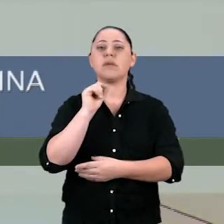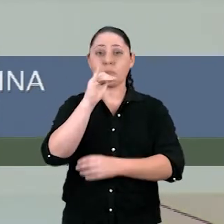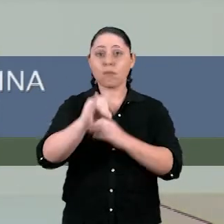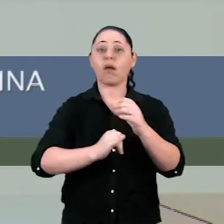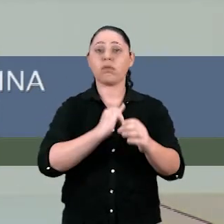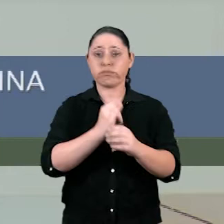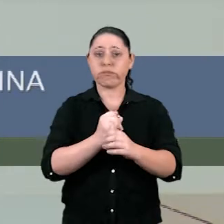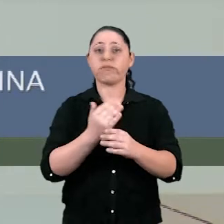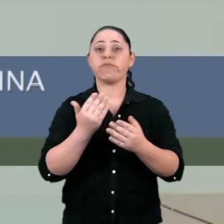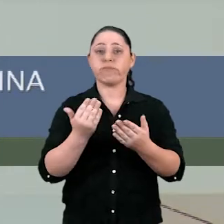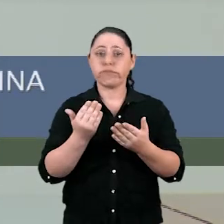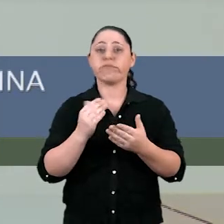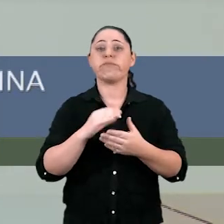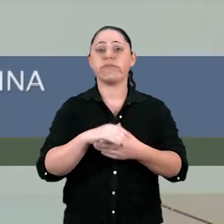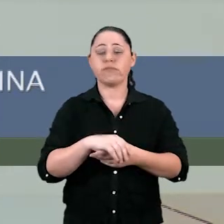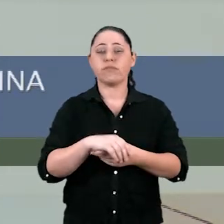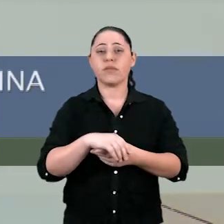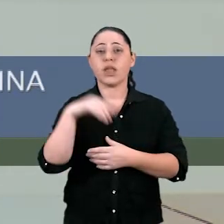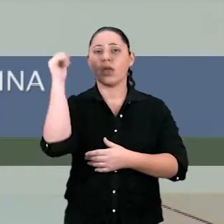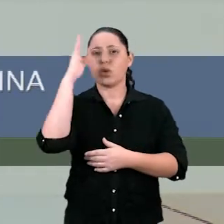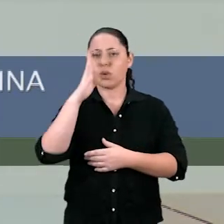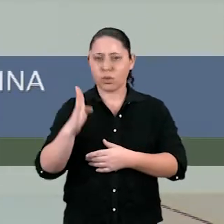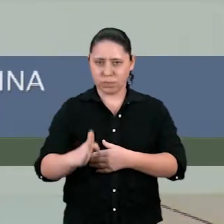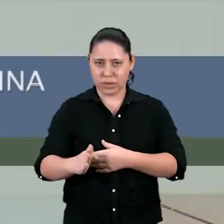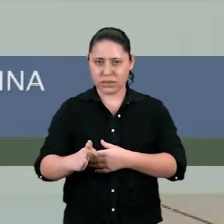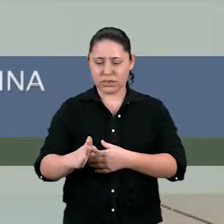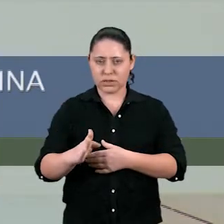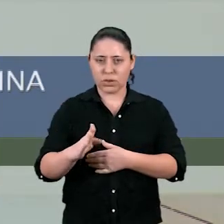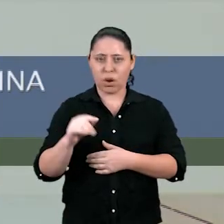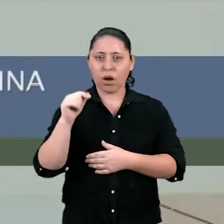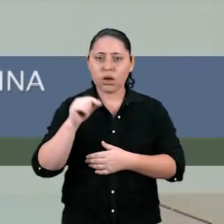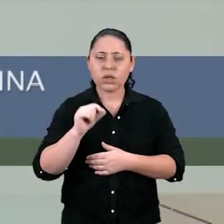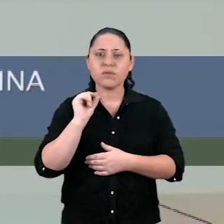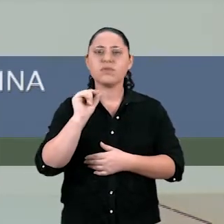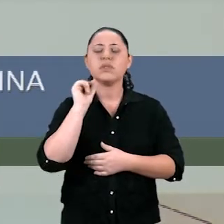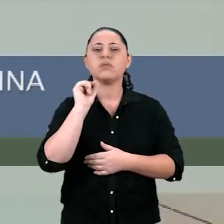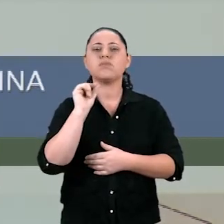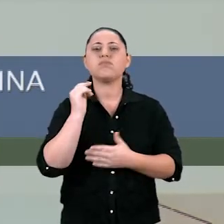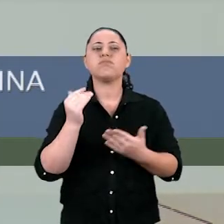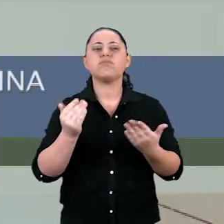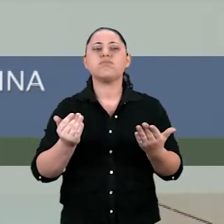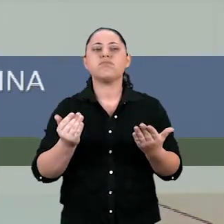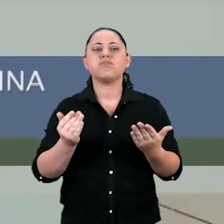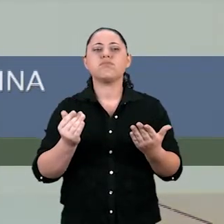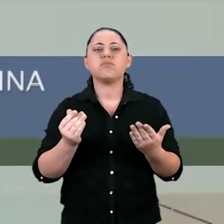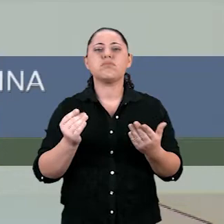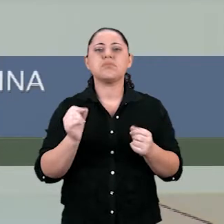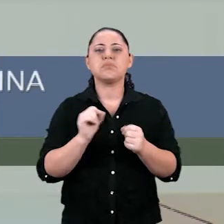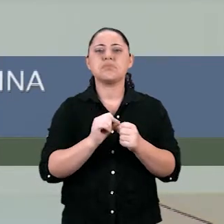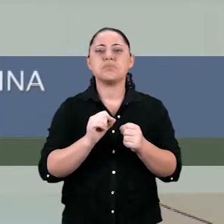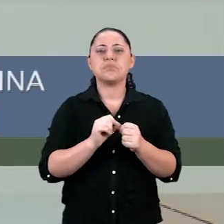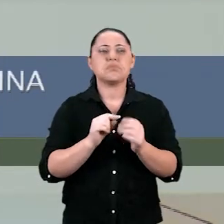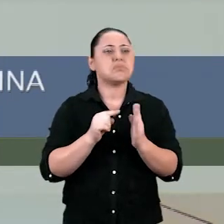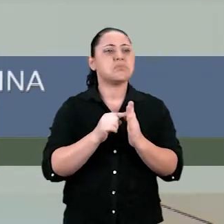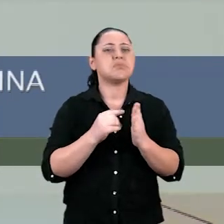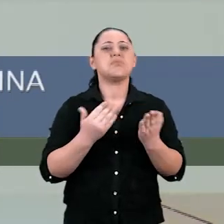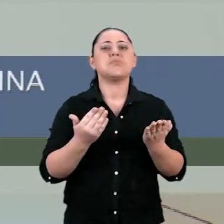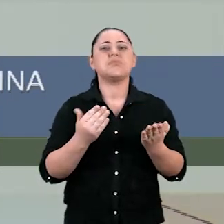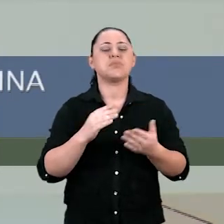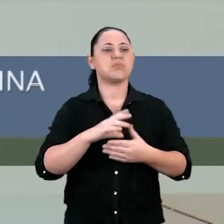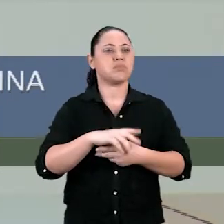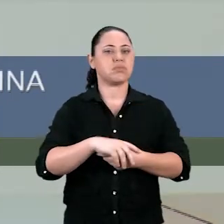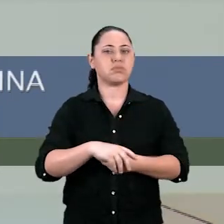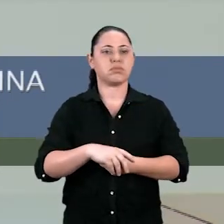pela internet, né? O que o Brasil está fazendo a respeito desse ponto, né? Eu